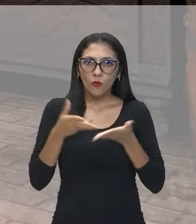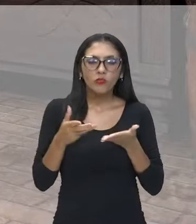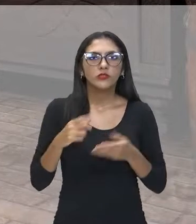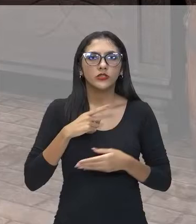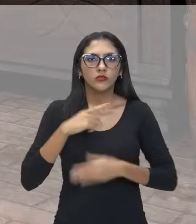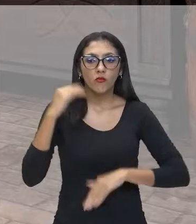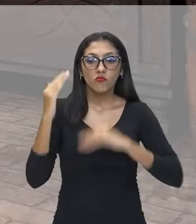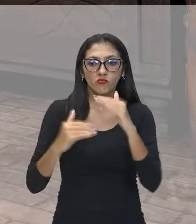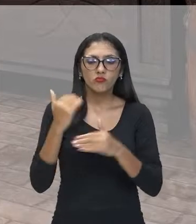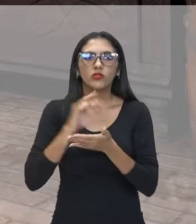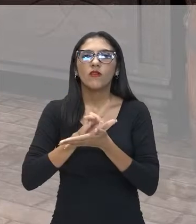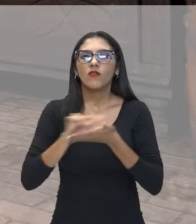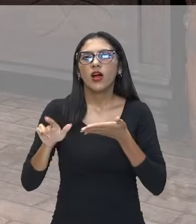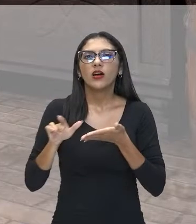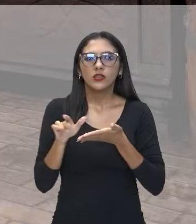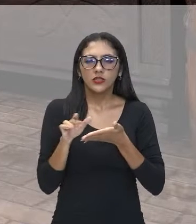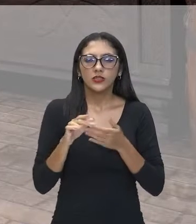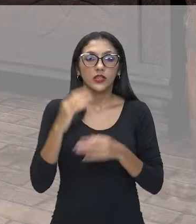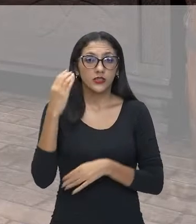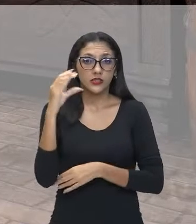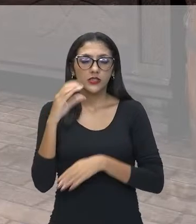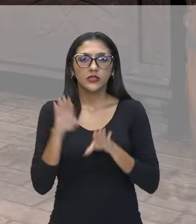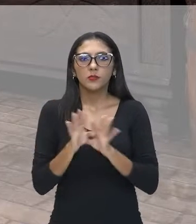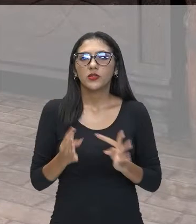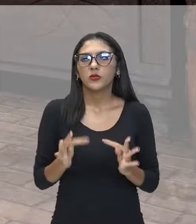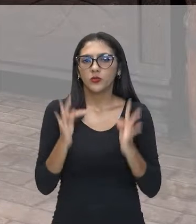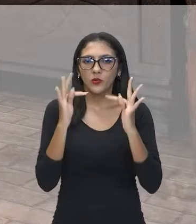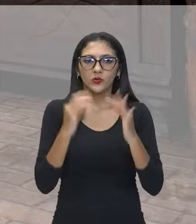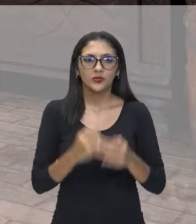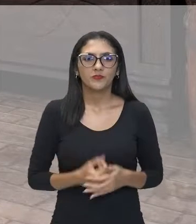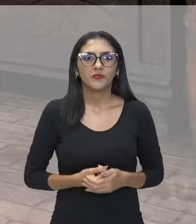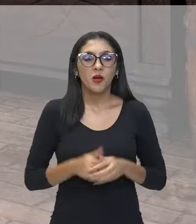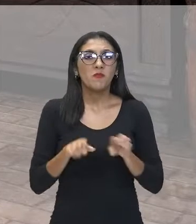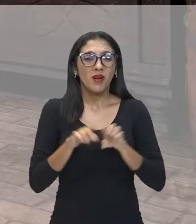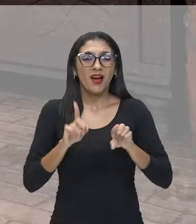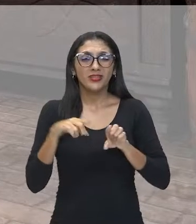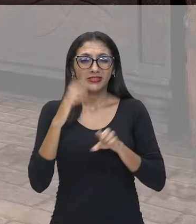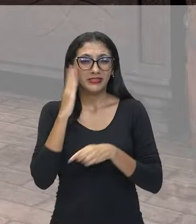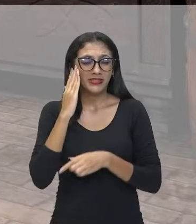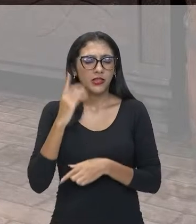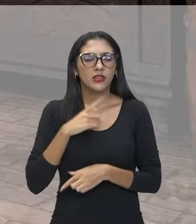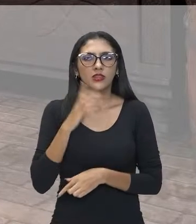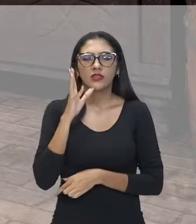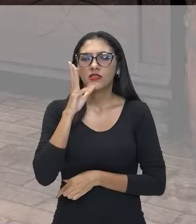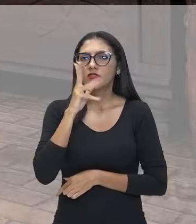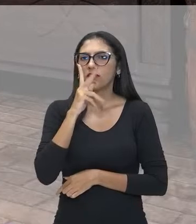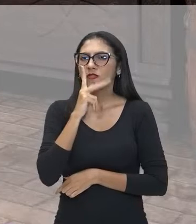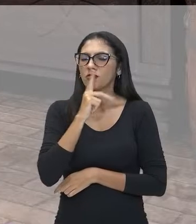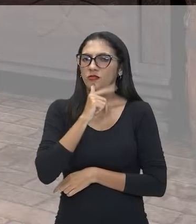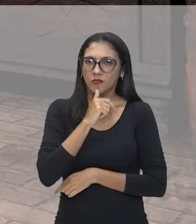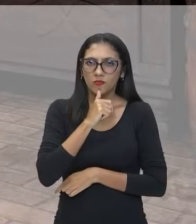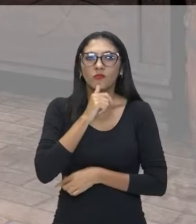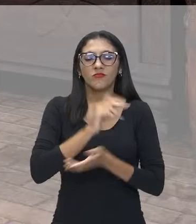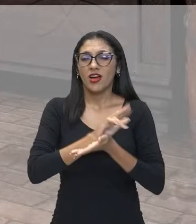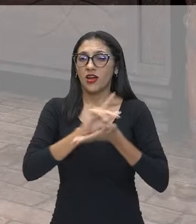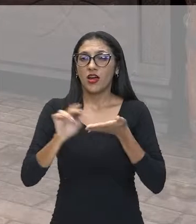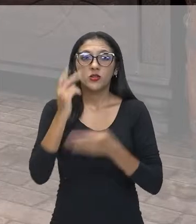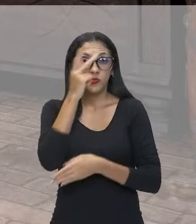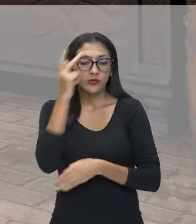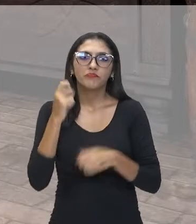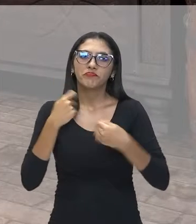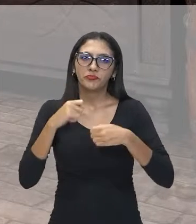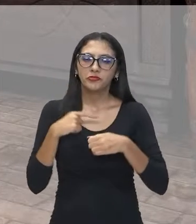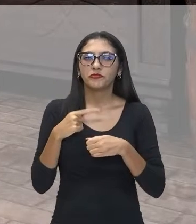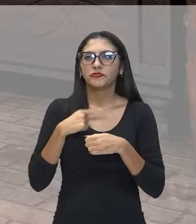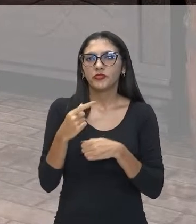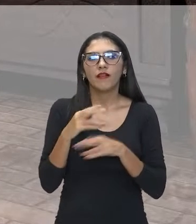avanços tecnológicos. Só que para a gente chegar até aqui, olha só, foi chão, hein? Muita gente precisou passar, né, por